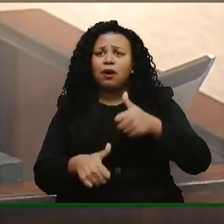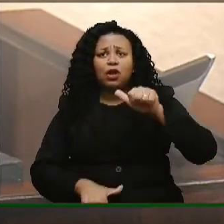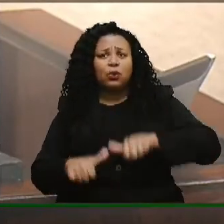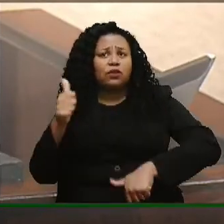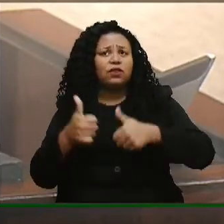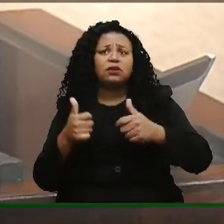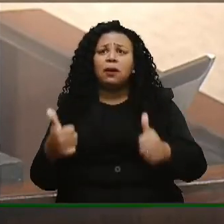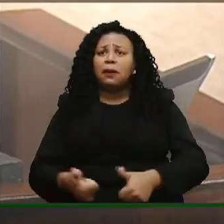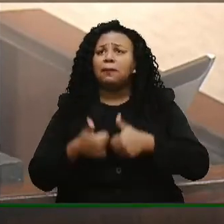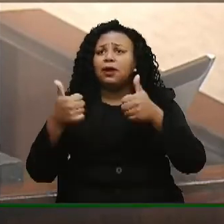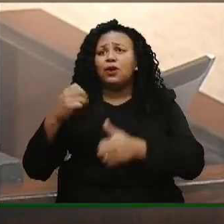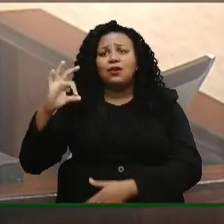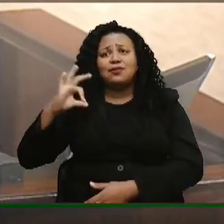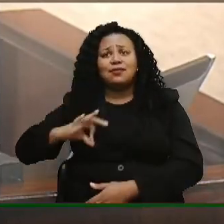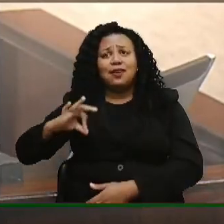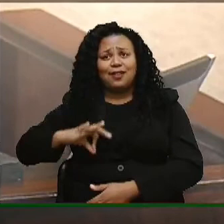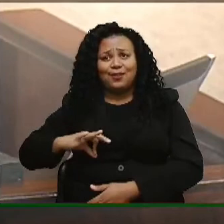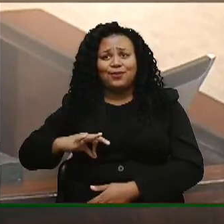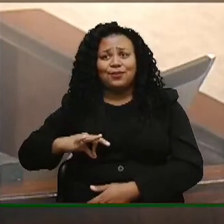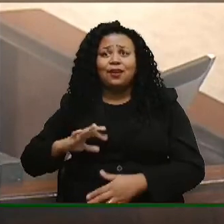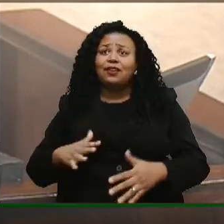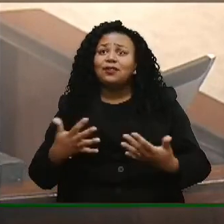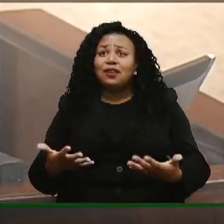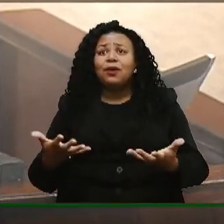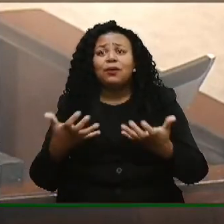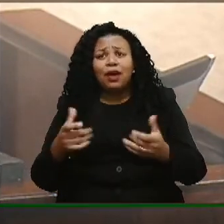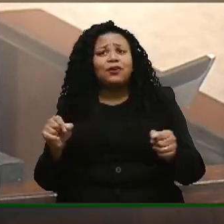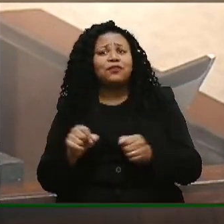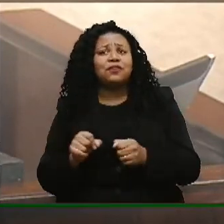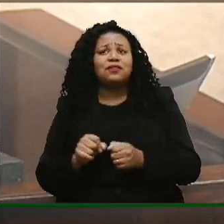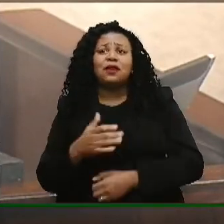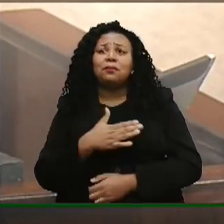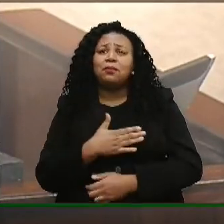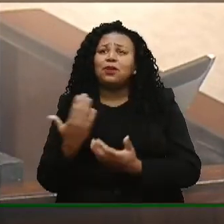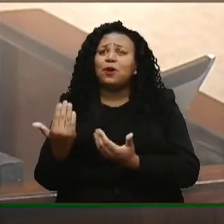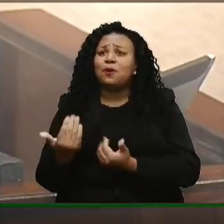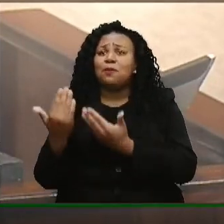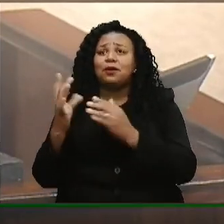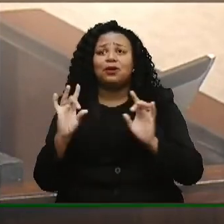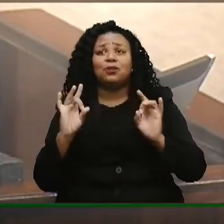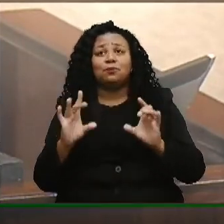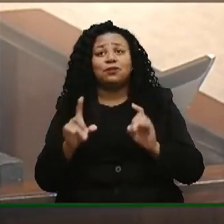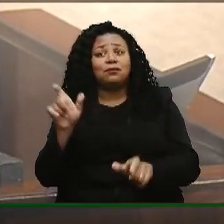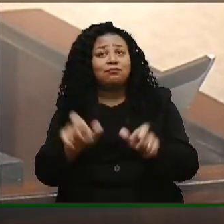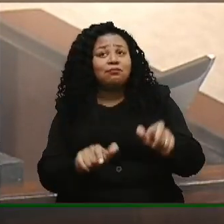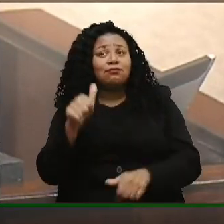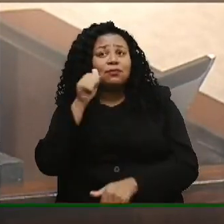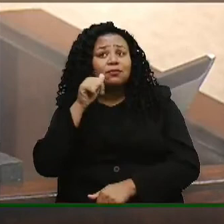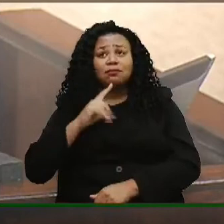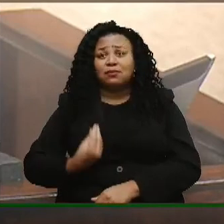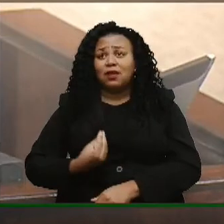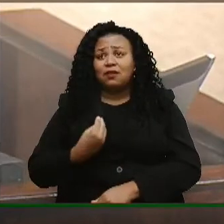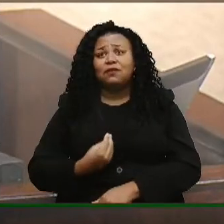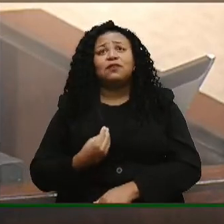melhor remunerado. Por fim, eu quero prestar aqui a minha homenagem especial a essas mulheres que estão aqui